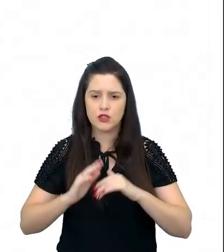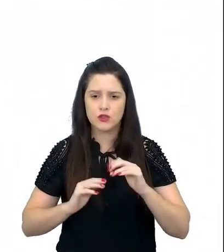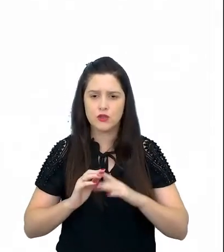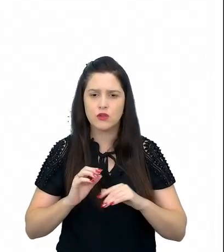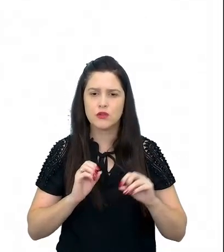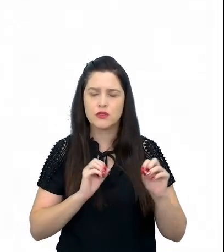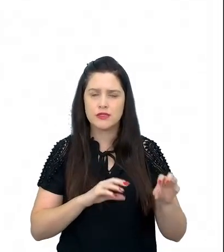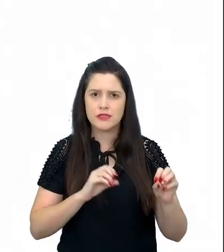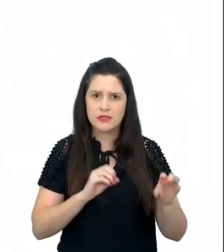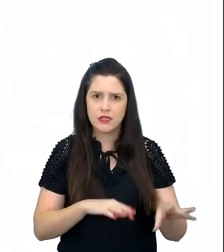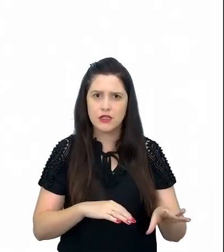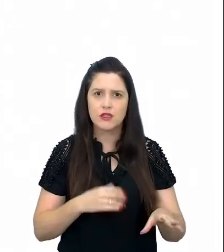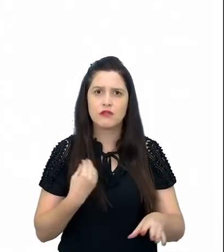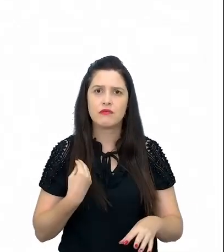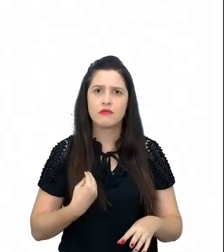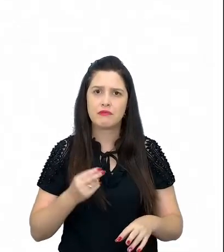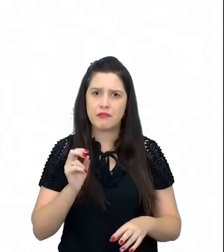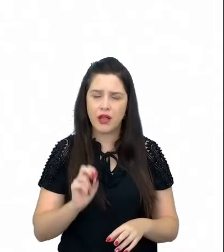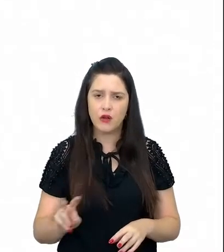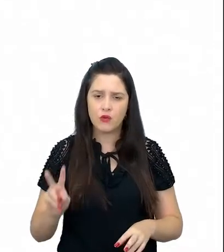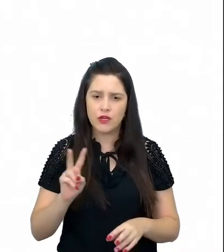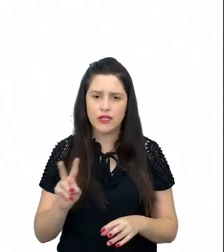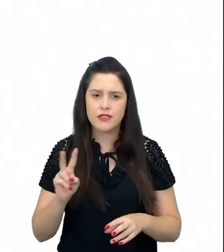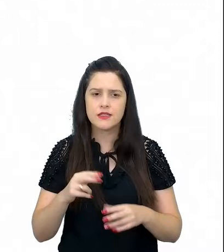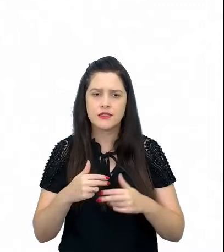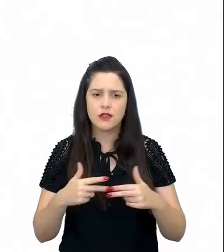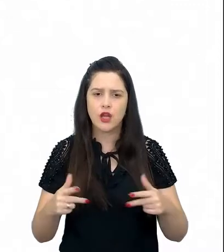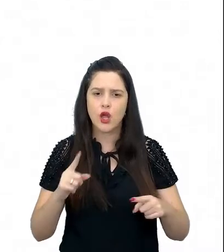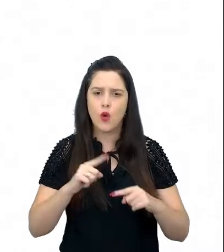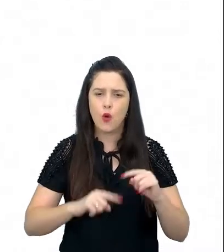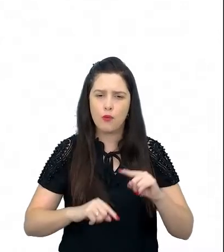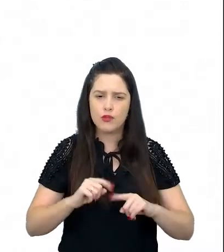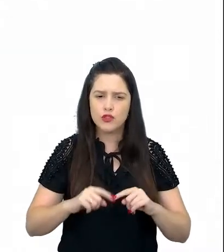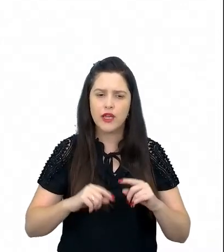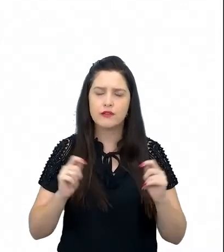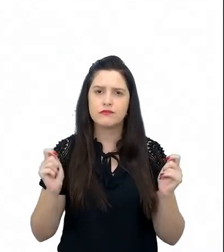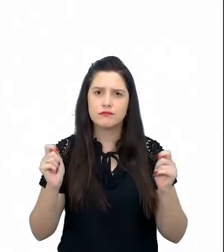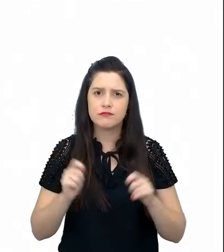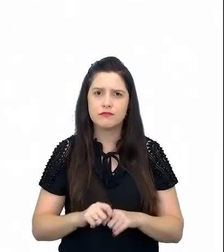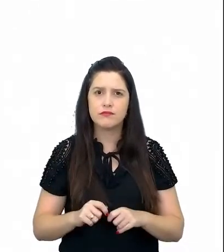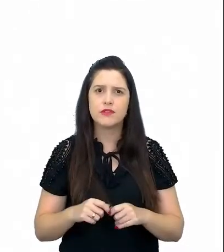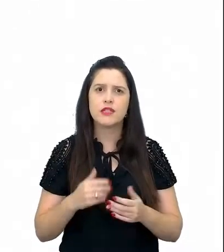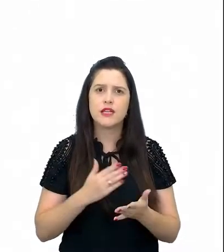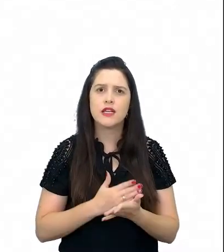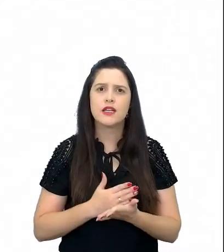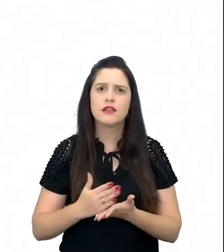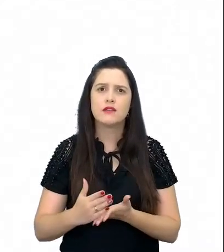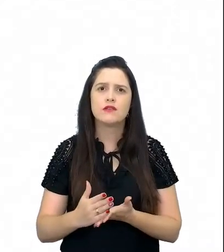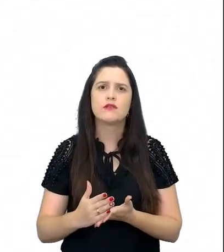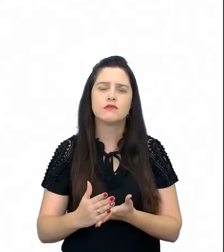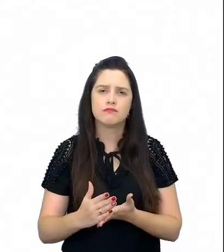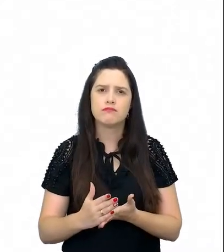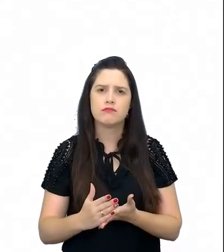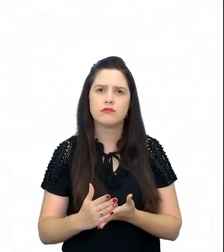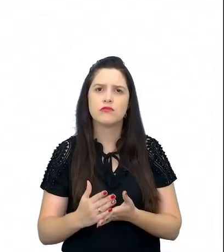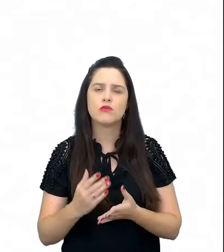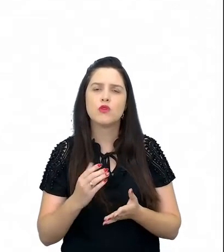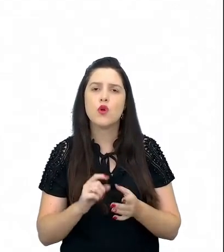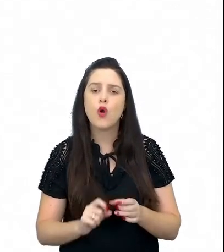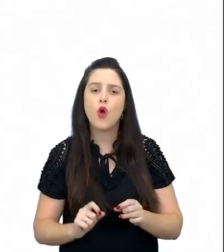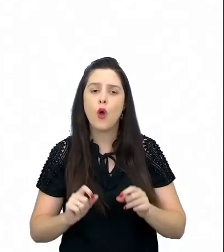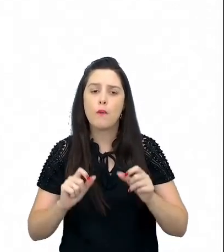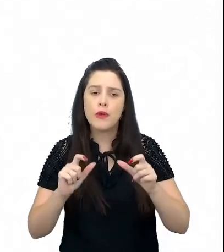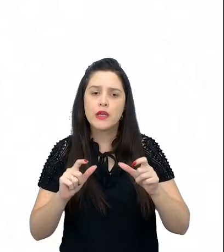aumentou também o quê? O valor a ser pago. Bom, então a gente vai pensar o quê? É uma grandeza o quê? Se aumenta o tecido, aumenta o